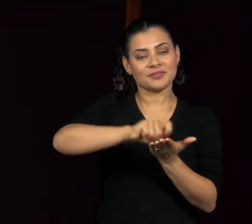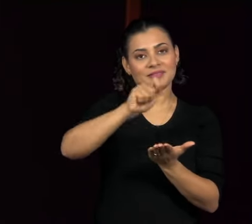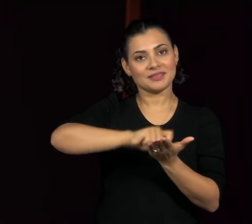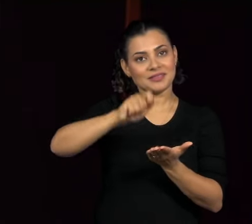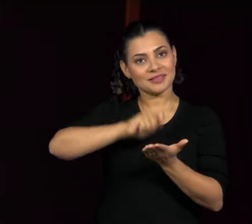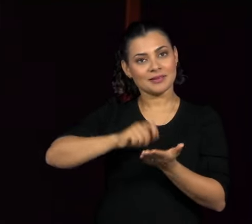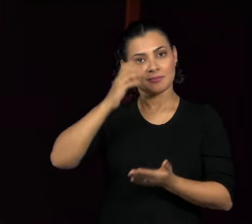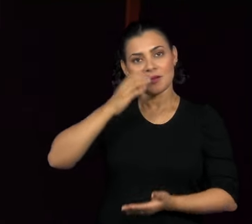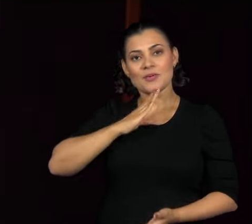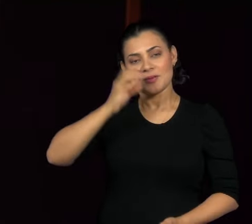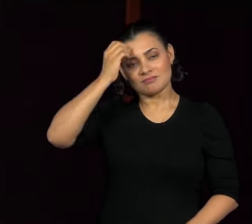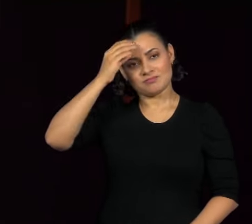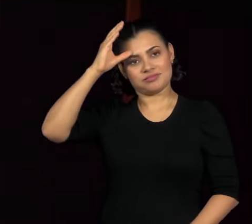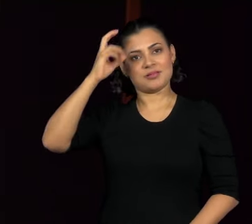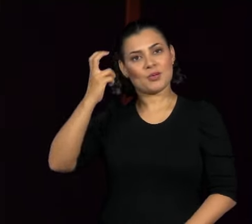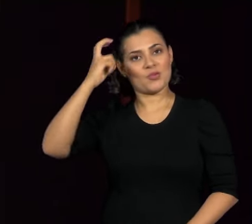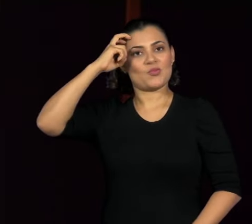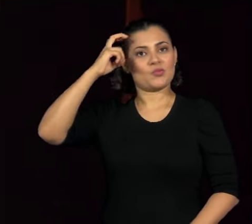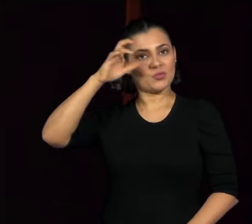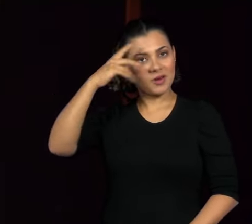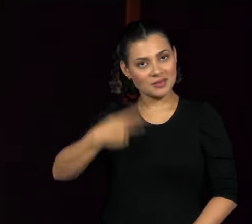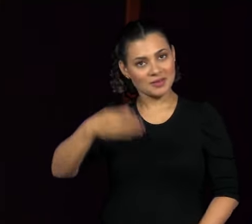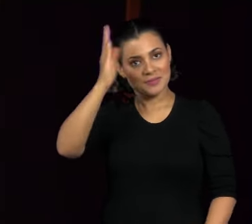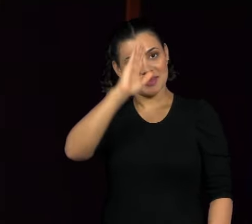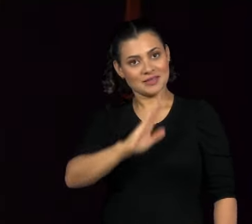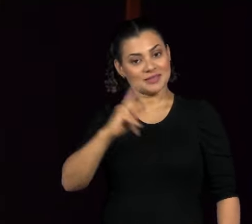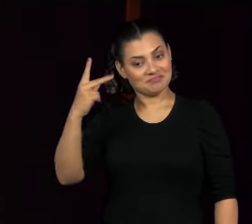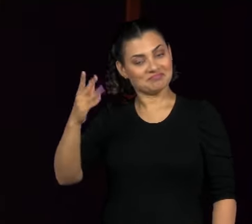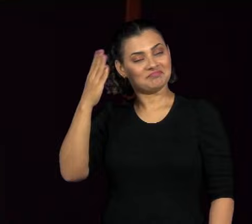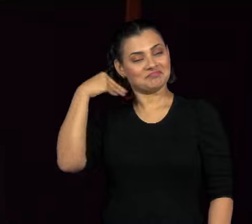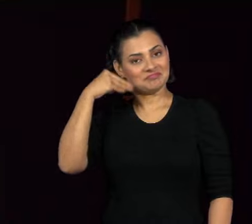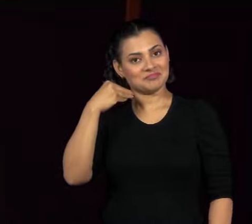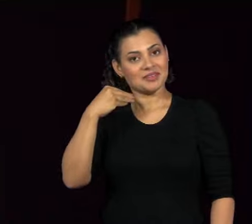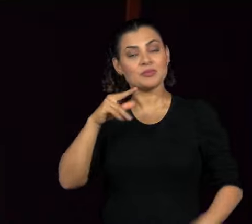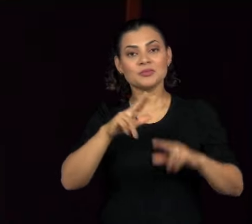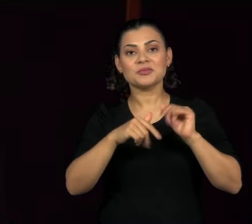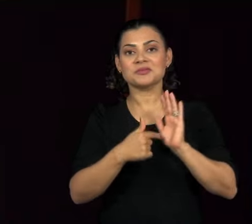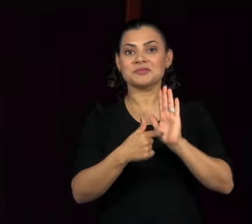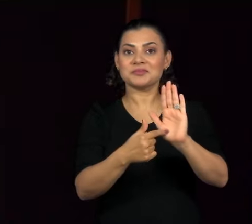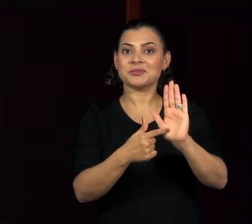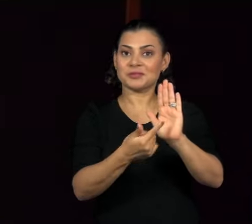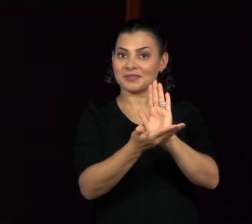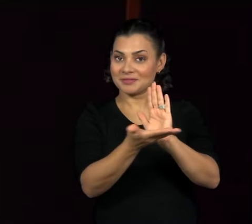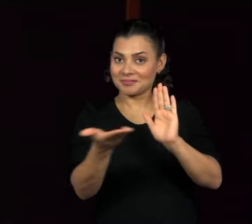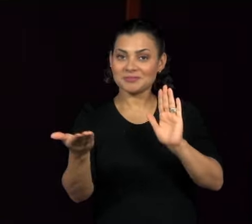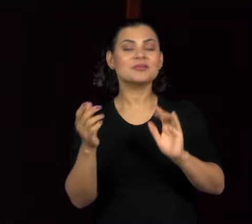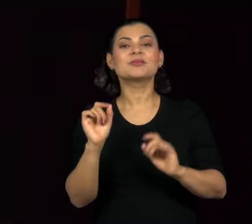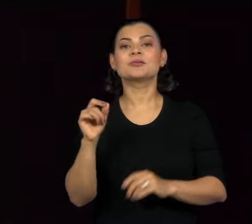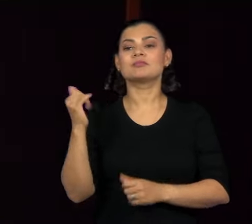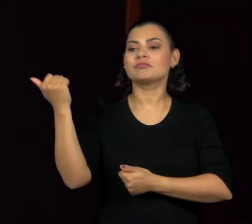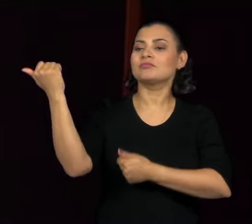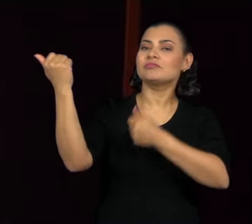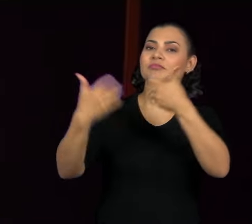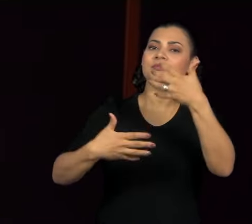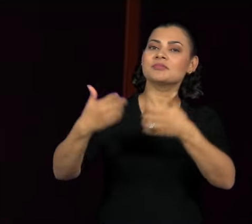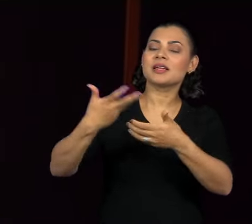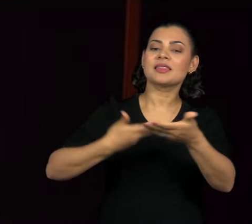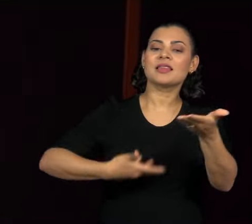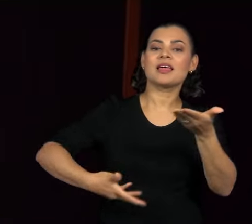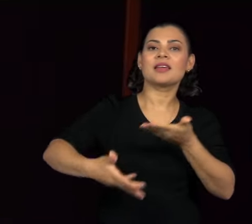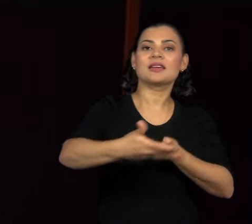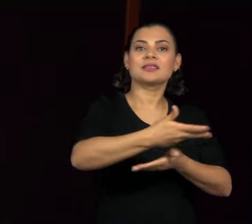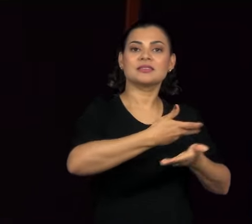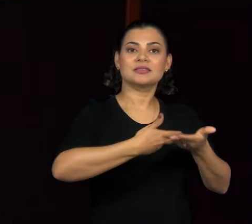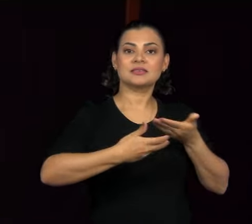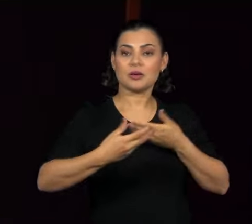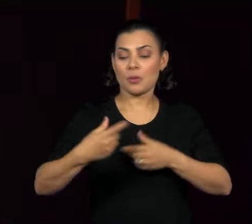profunda conhecedora das manifestações culturais brasileiras. E nesses trechos que vamos mostrar, ela fala da interação que ela faz entre a